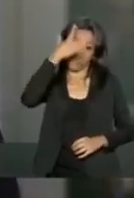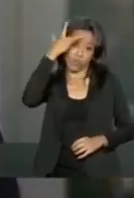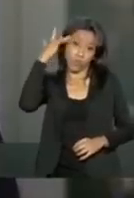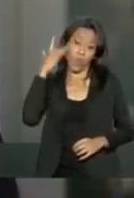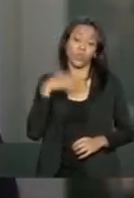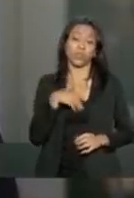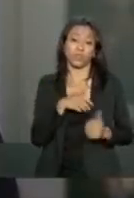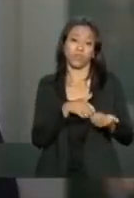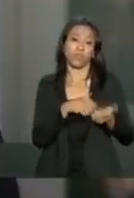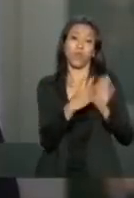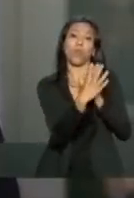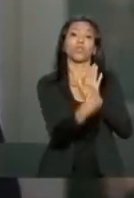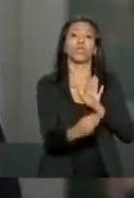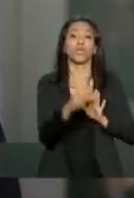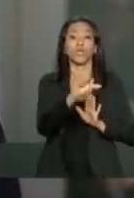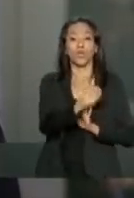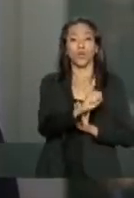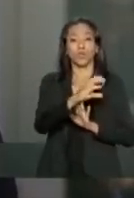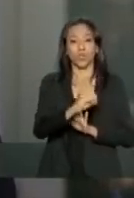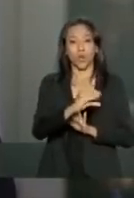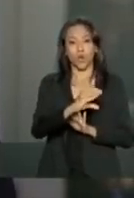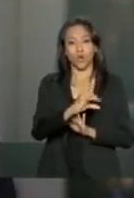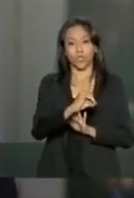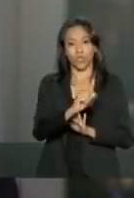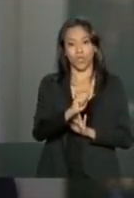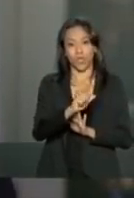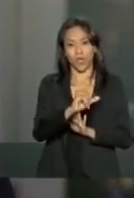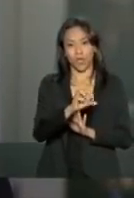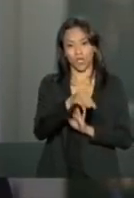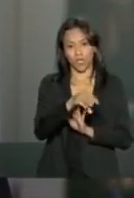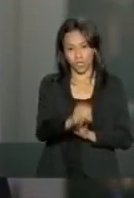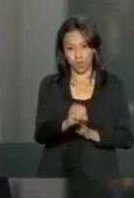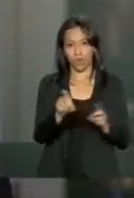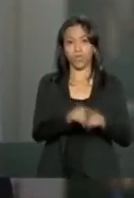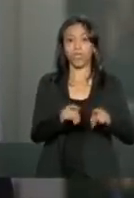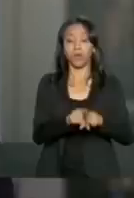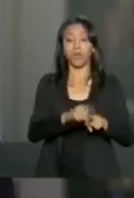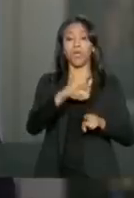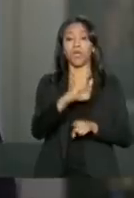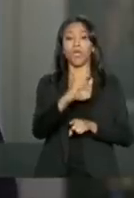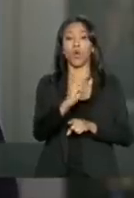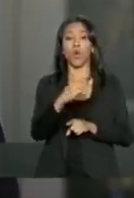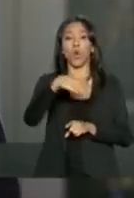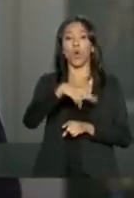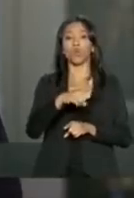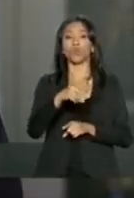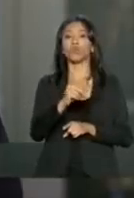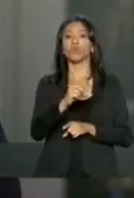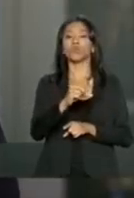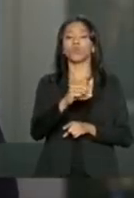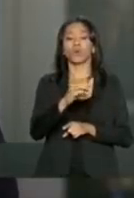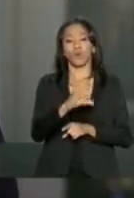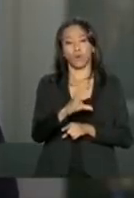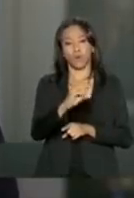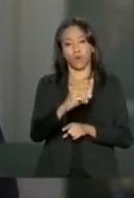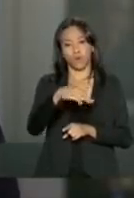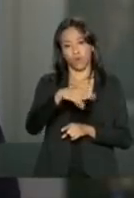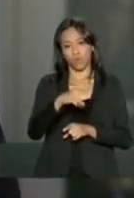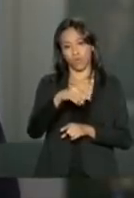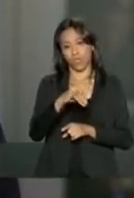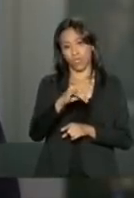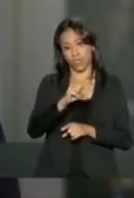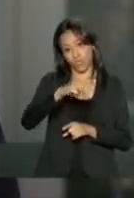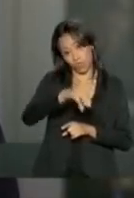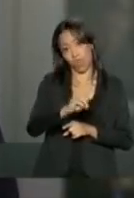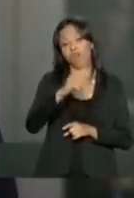socialismo e até mesmo ao comunismo, aos poucos vão abrindo sua mente para a realidade. Você pode ver, a